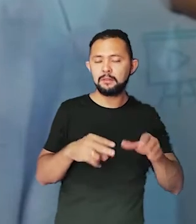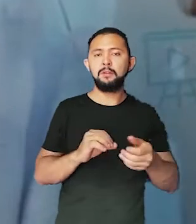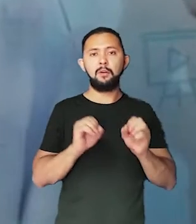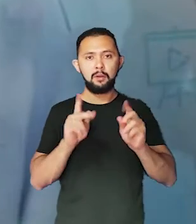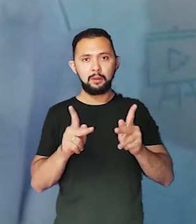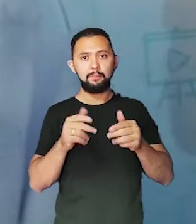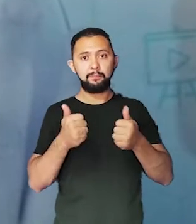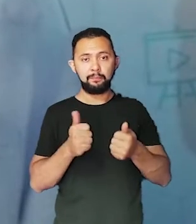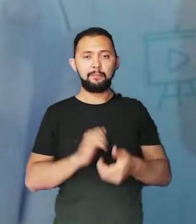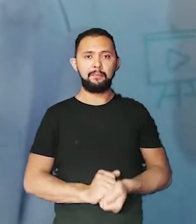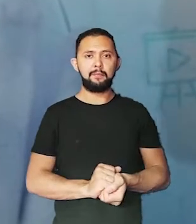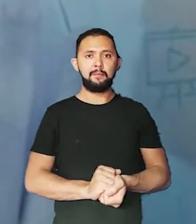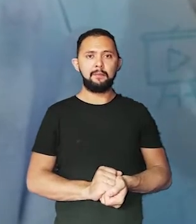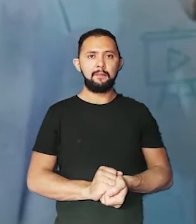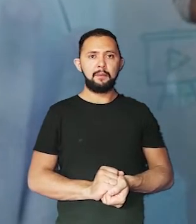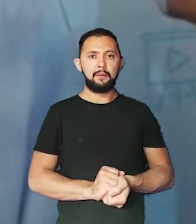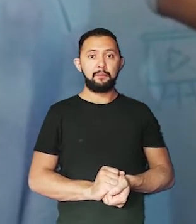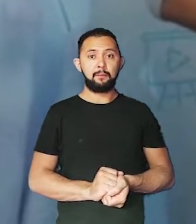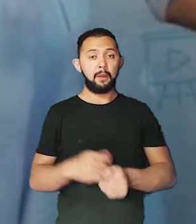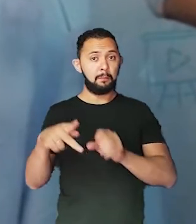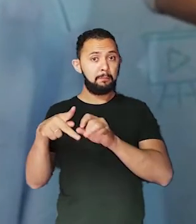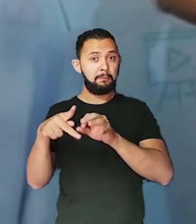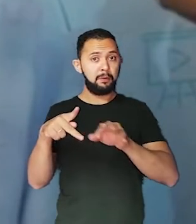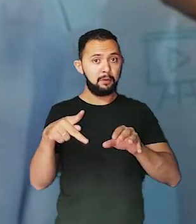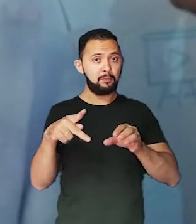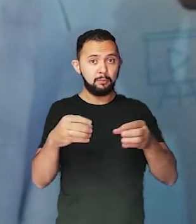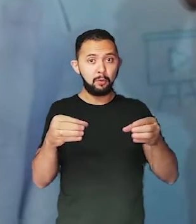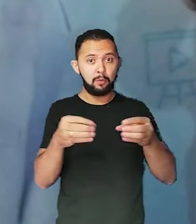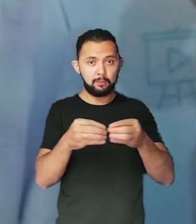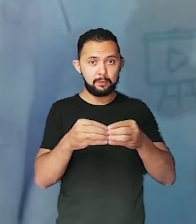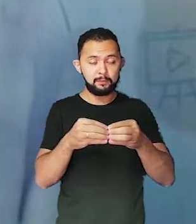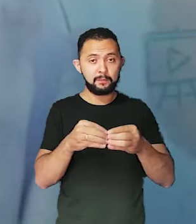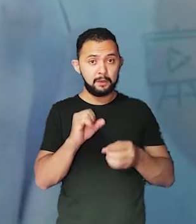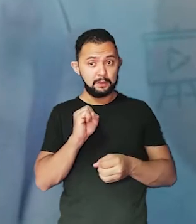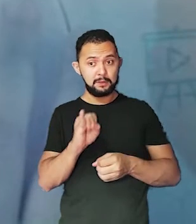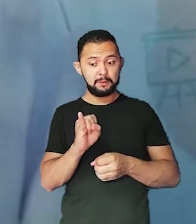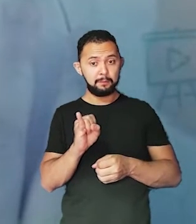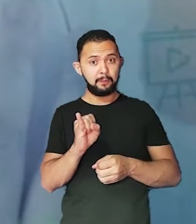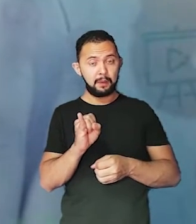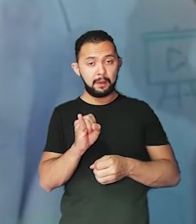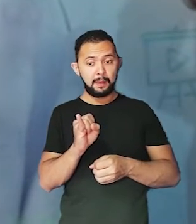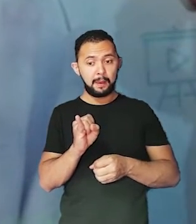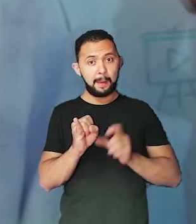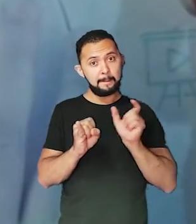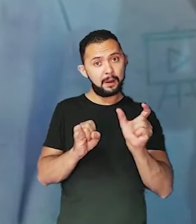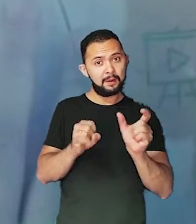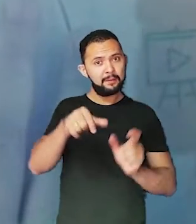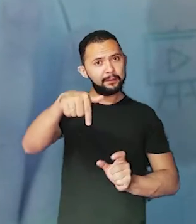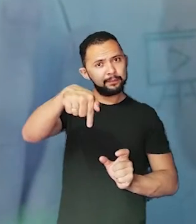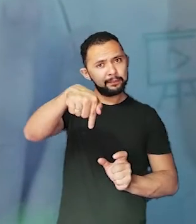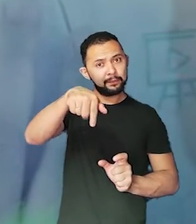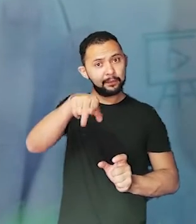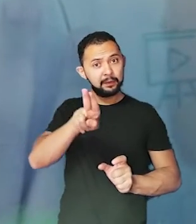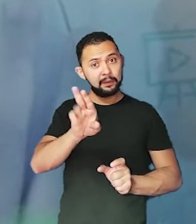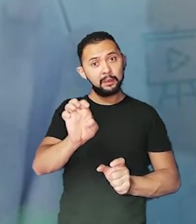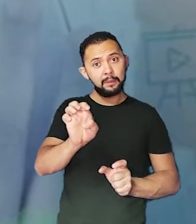enfim. Então, mais de um verbo, período composto, certo? E se aparece o que, nós temos boa chance de ser